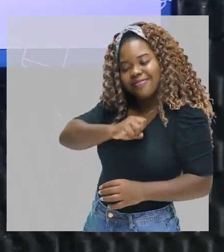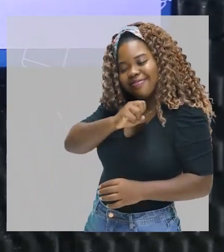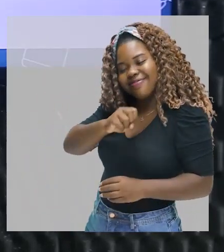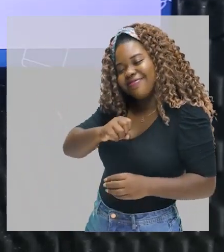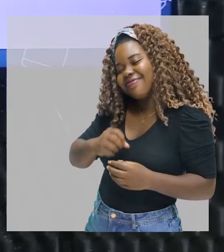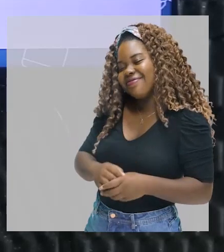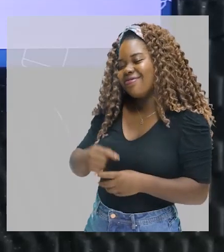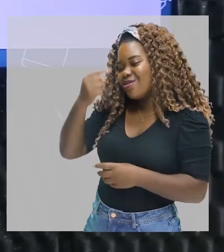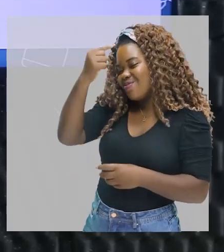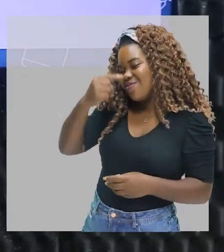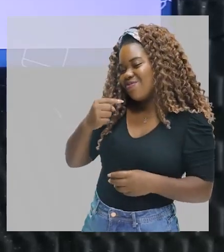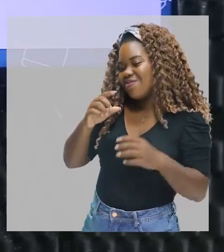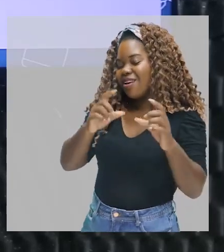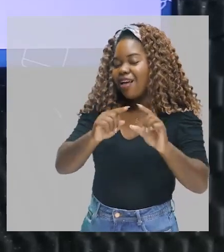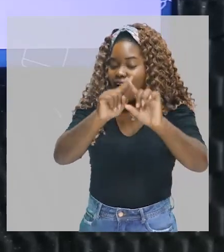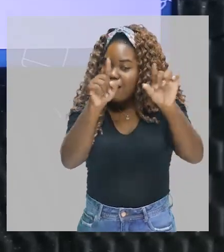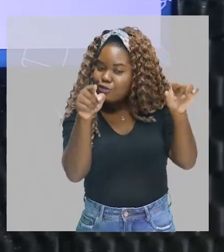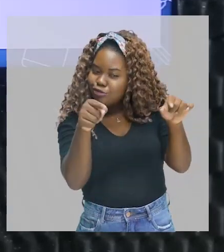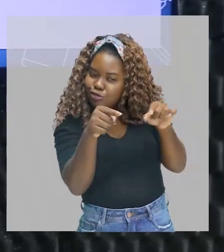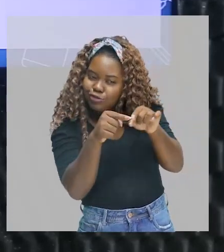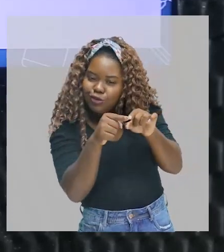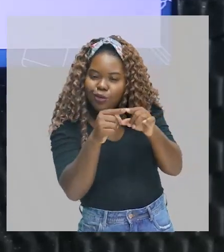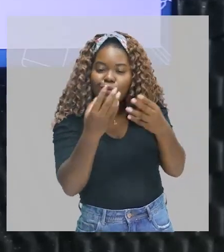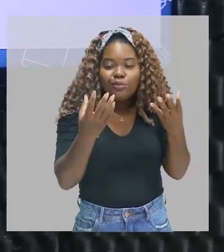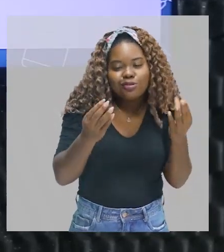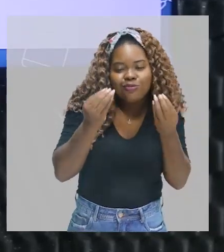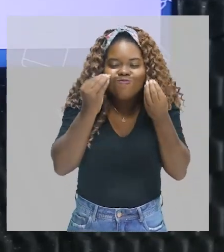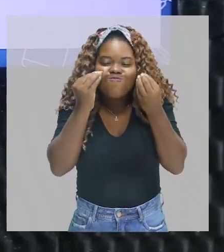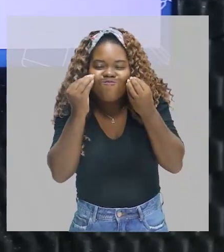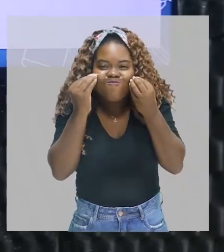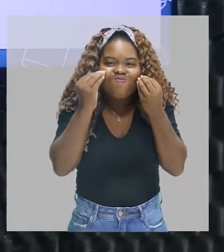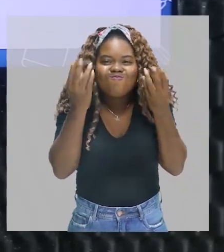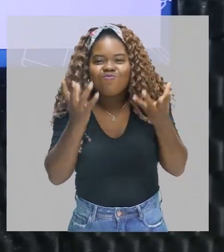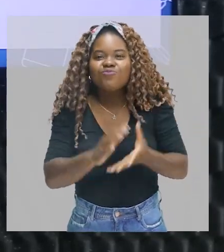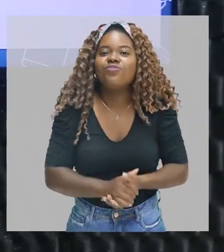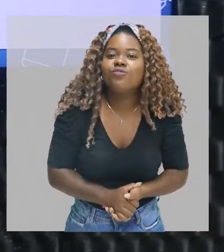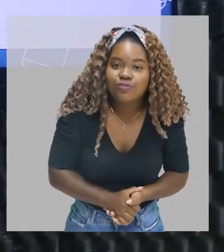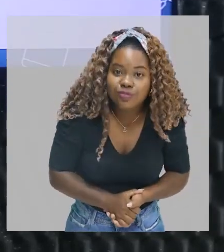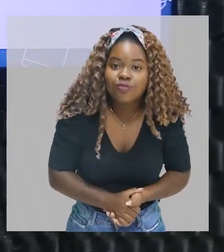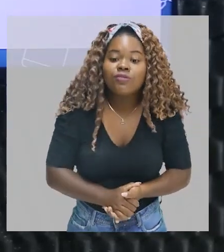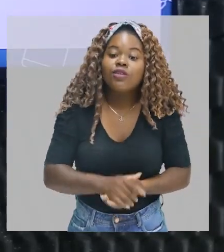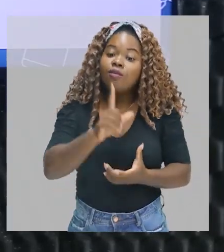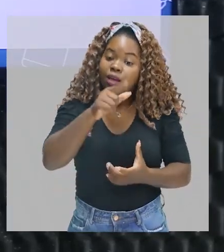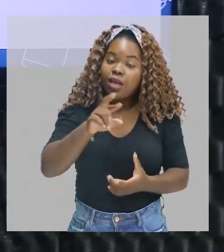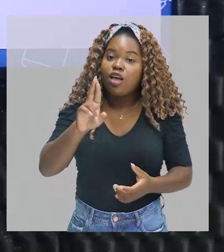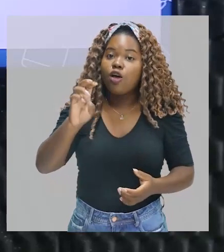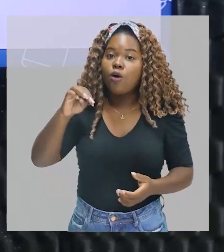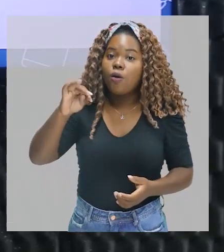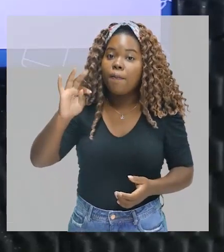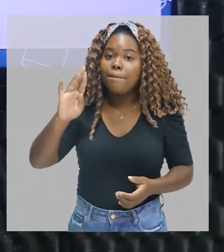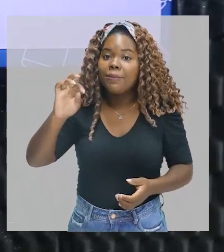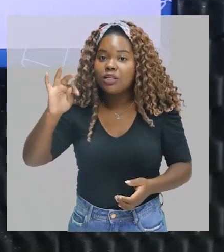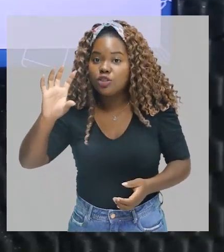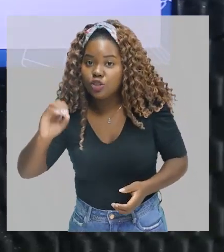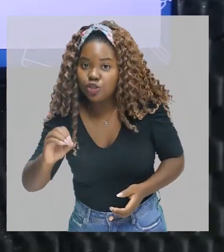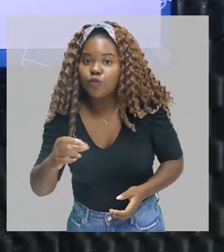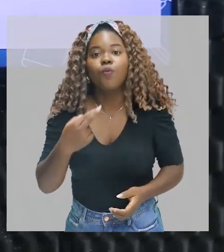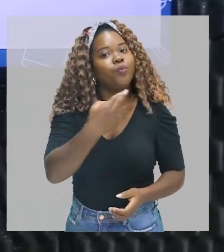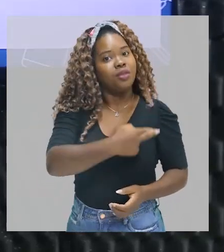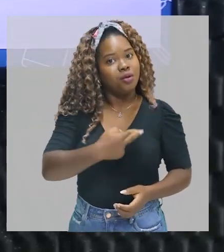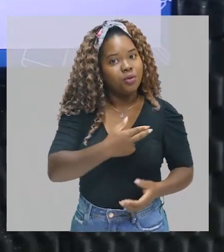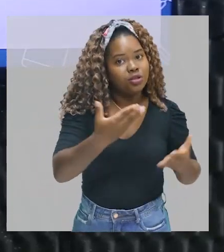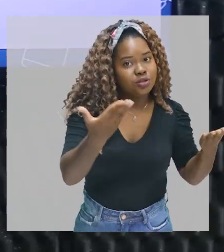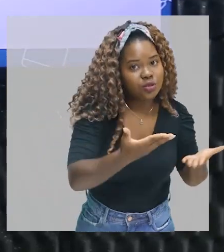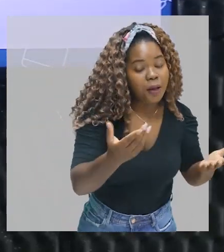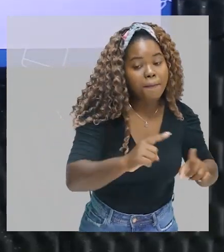de coração, aqueles coraçõezinhos assim. Então, isso denota romantismo nos dias de hoje. Contudo, quando nós falamos